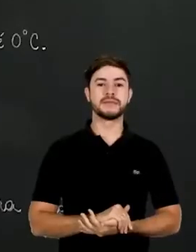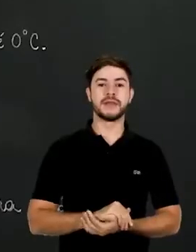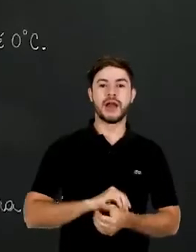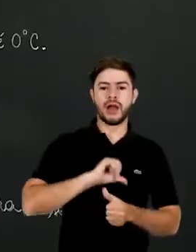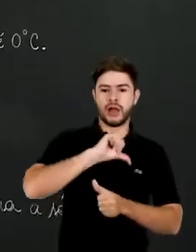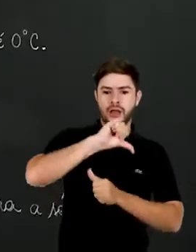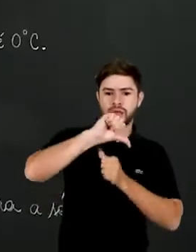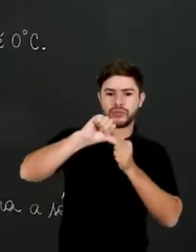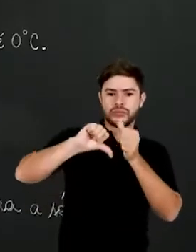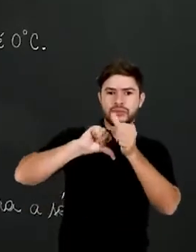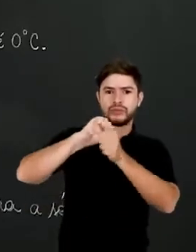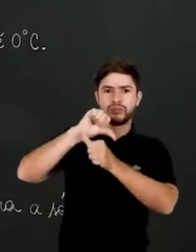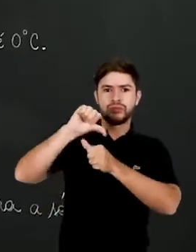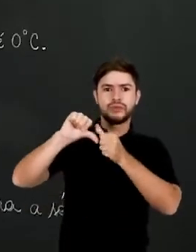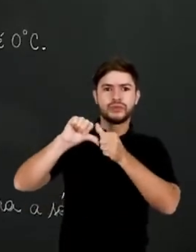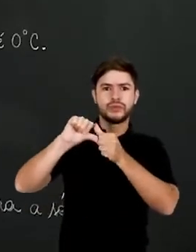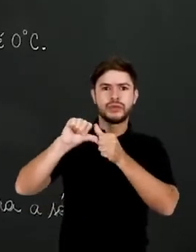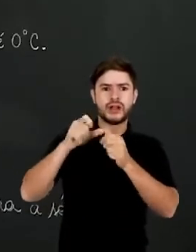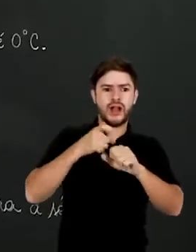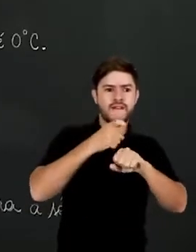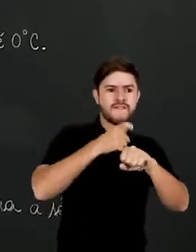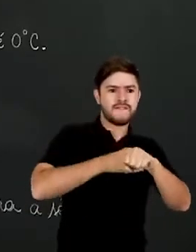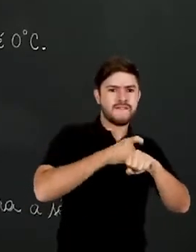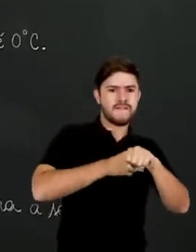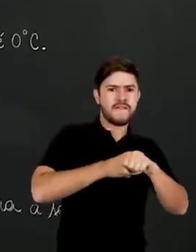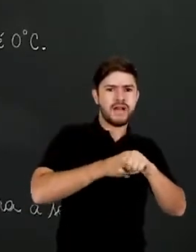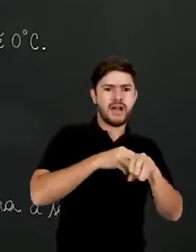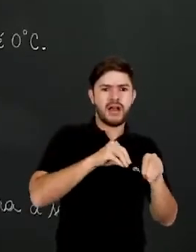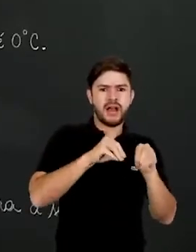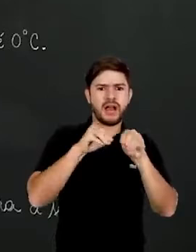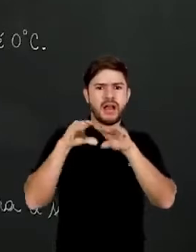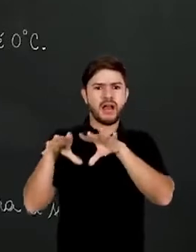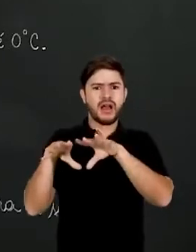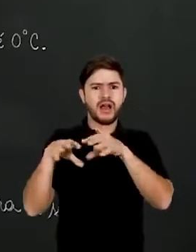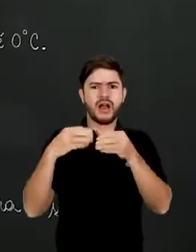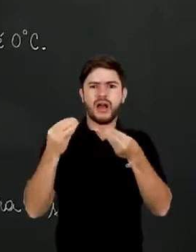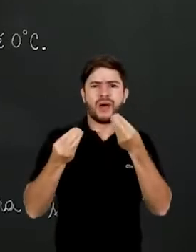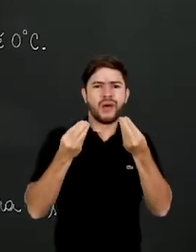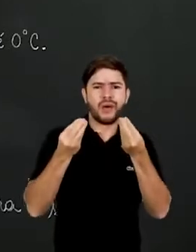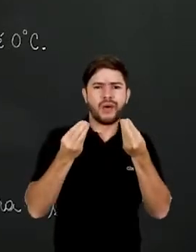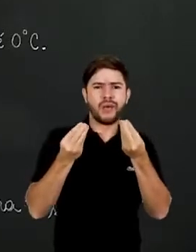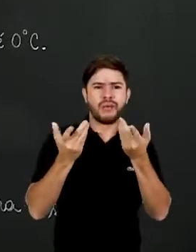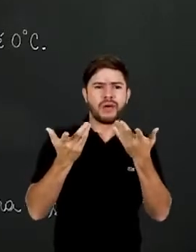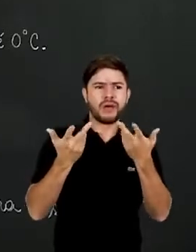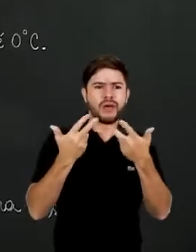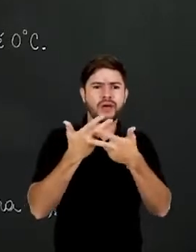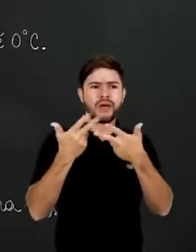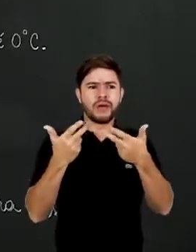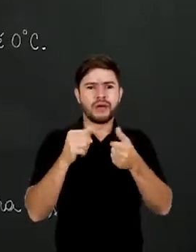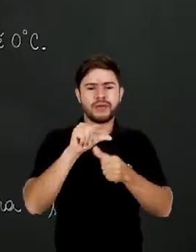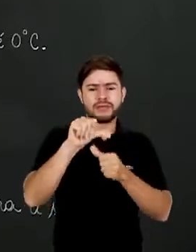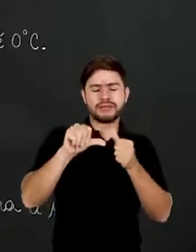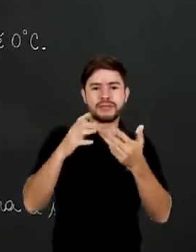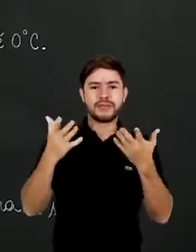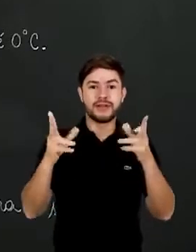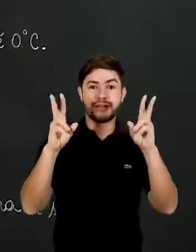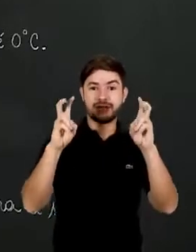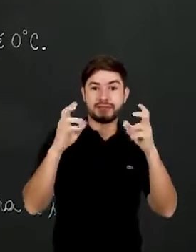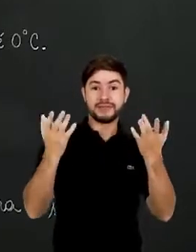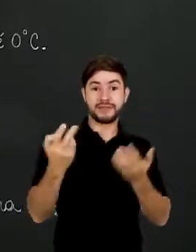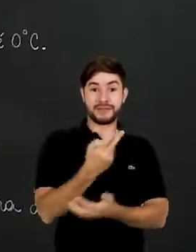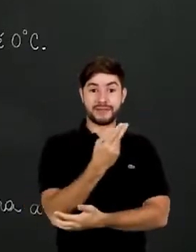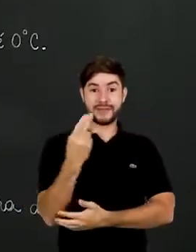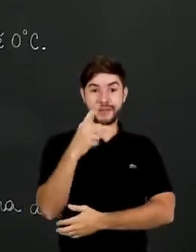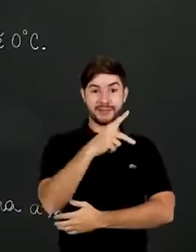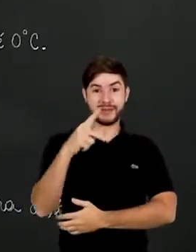Mudanças de estado físico. Que mudanças são essas? Quais são os estados físicos da matéria? Esse é o tema da nossa aula de hoje. E eu sou a